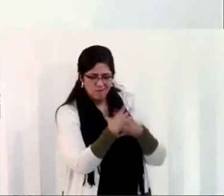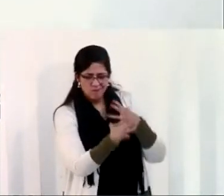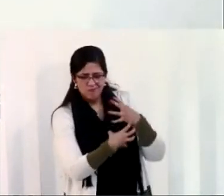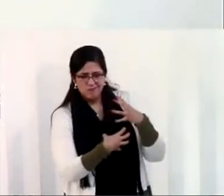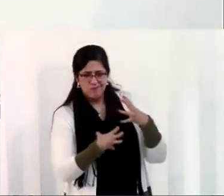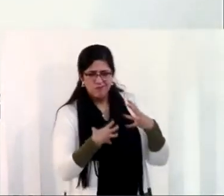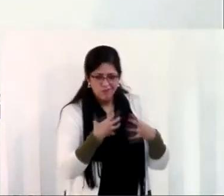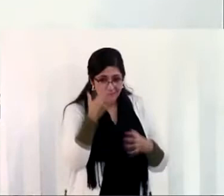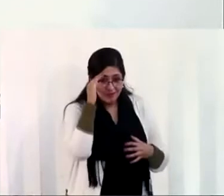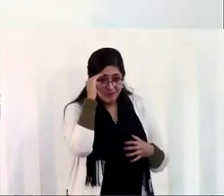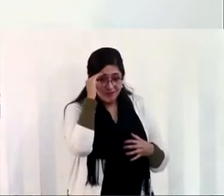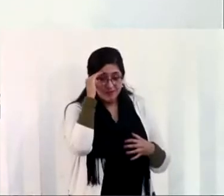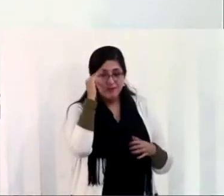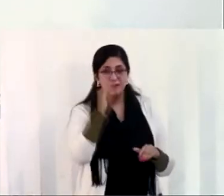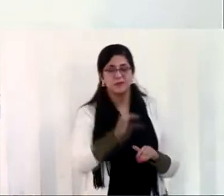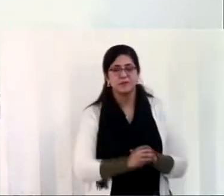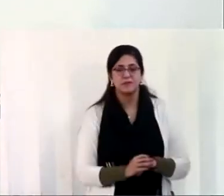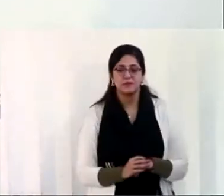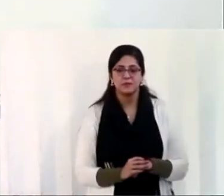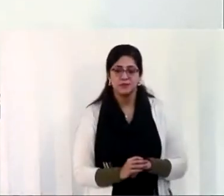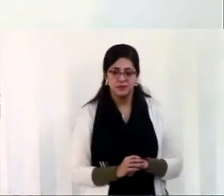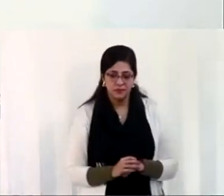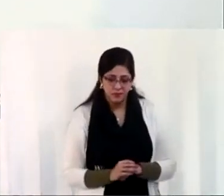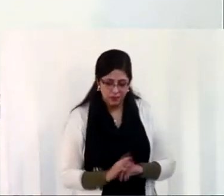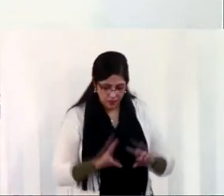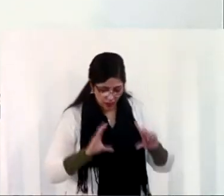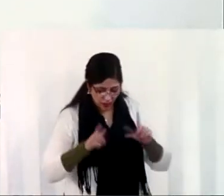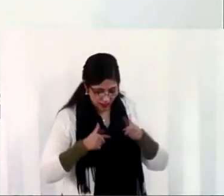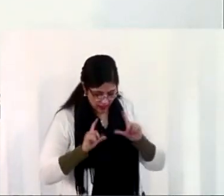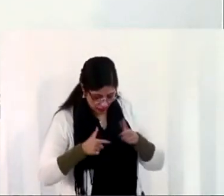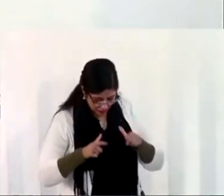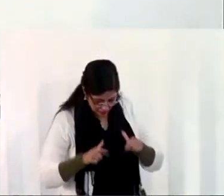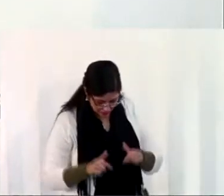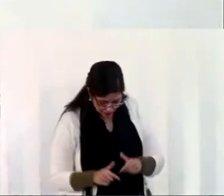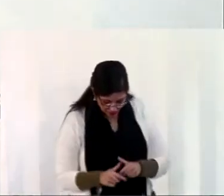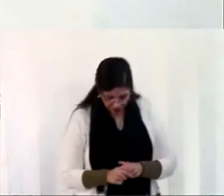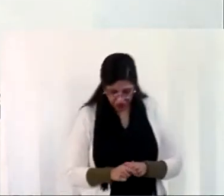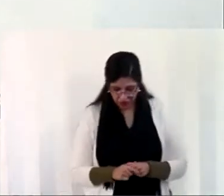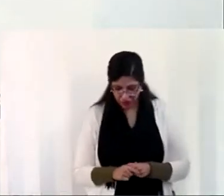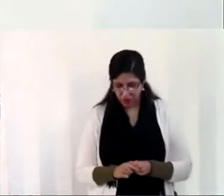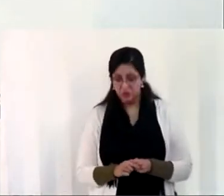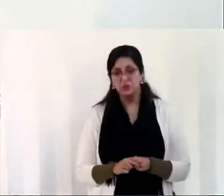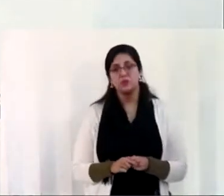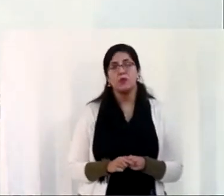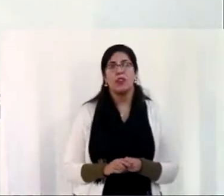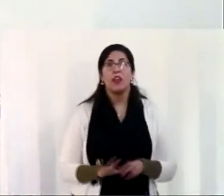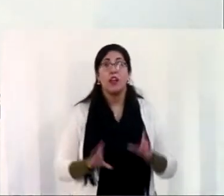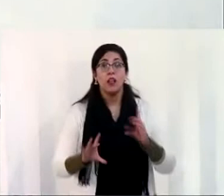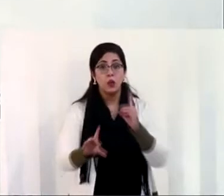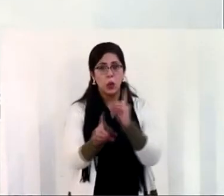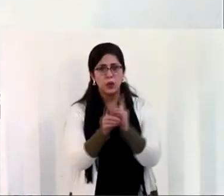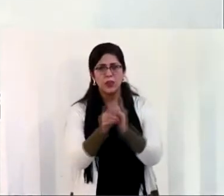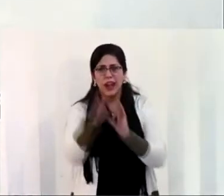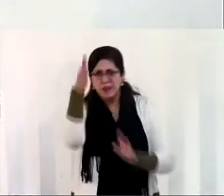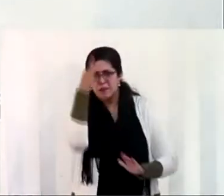ao Senhor, Jacó ou Israel? Vocês encontraram maldade no Senhor, é isso?